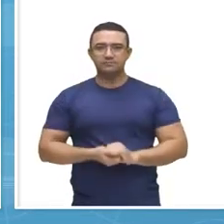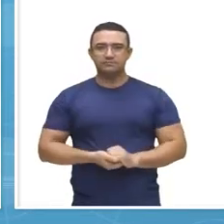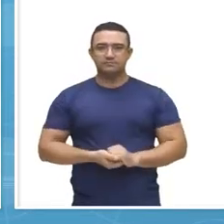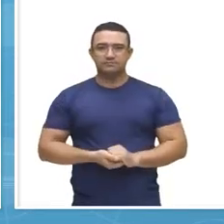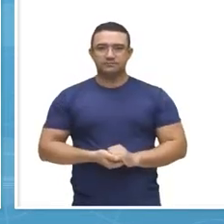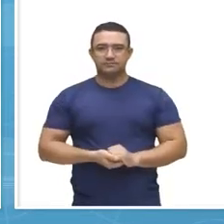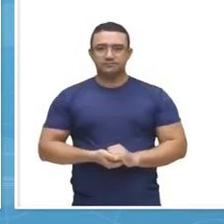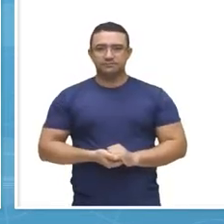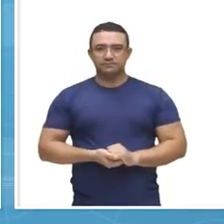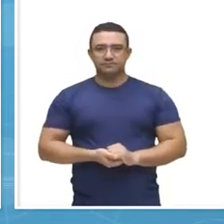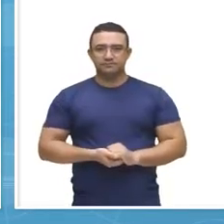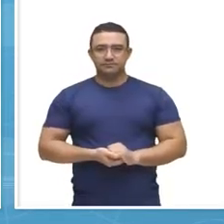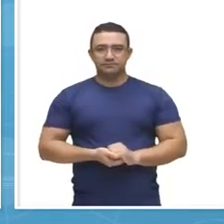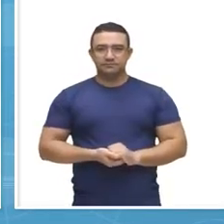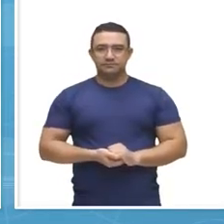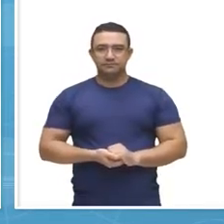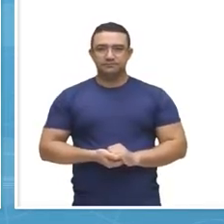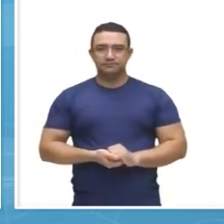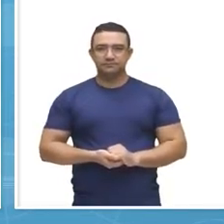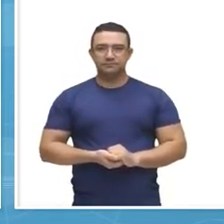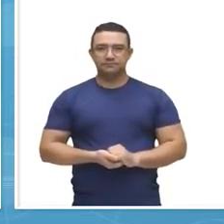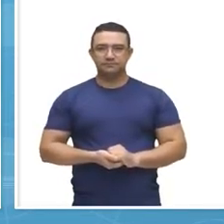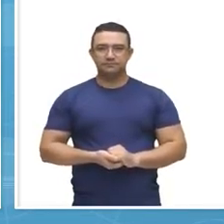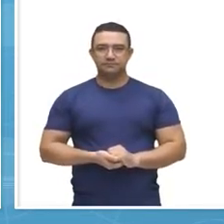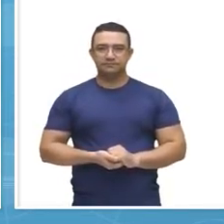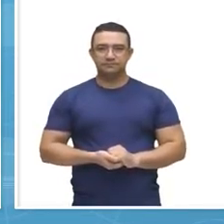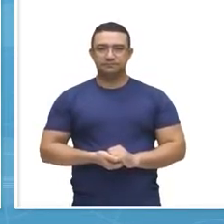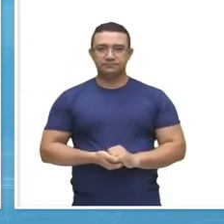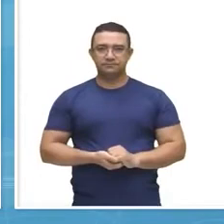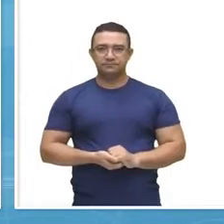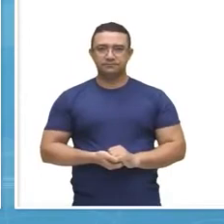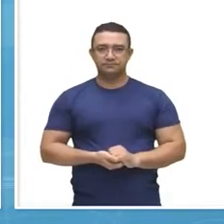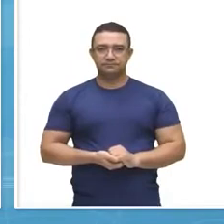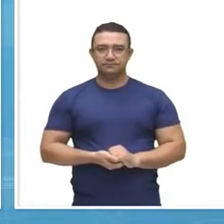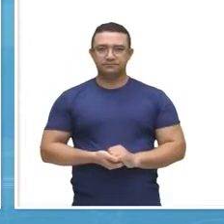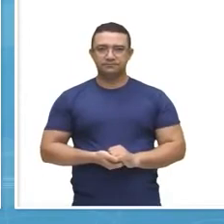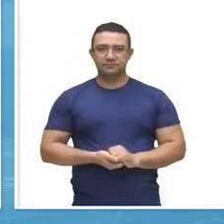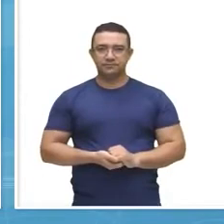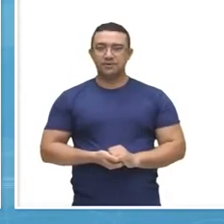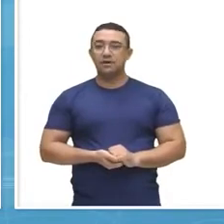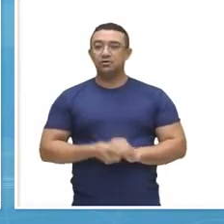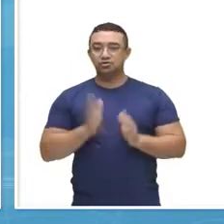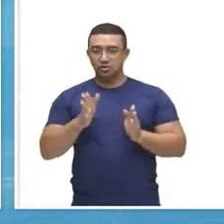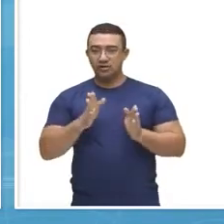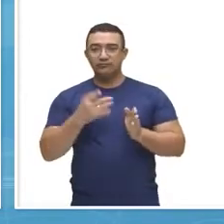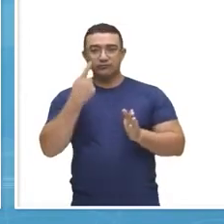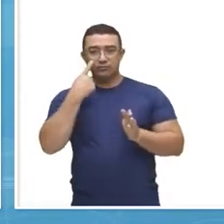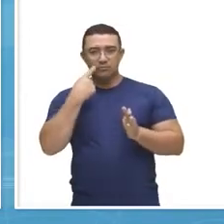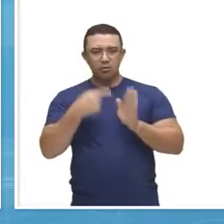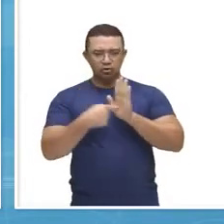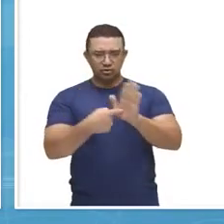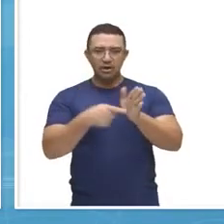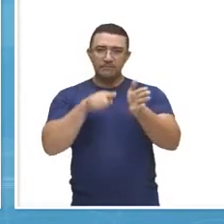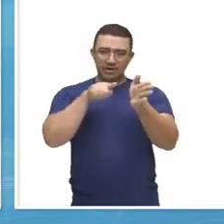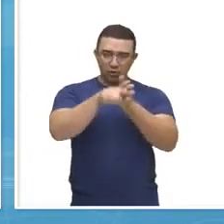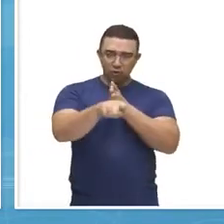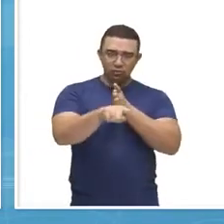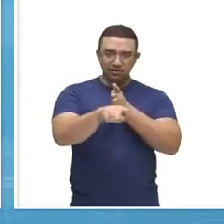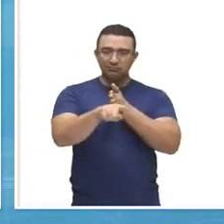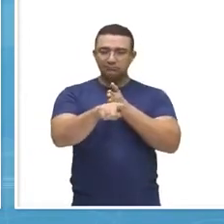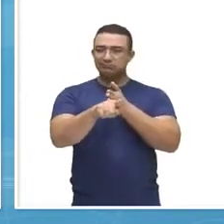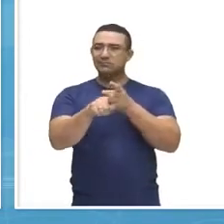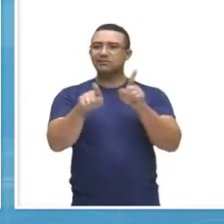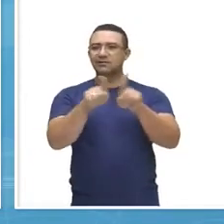que é uma parte, então, que tem tudo a ver com o que nós vimos anteriormente. Né? Tivemos aquelas perguntas que introduzem respostas ali,